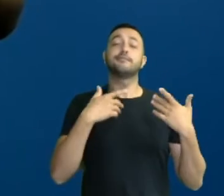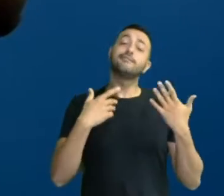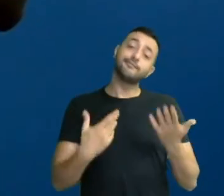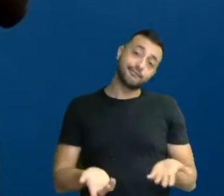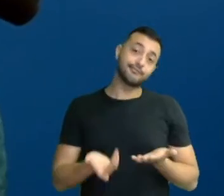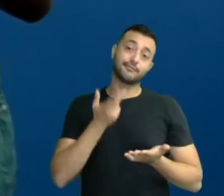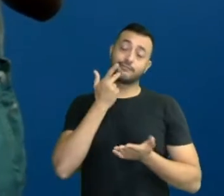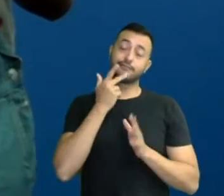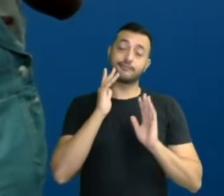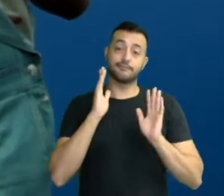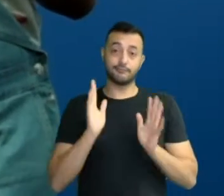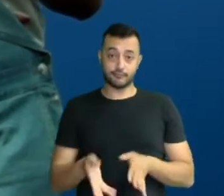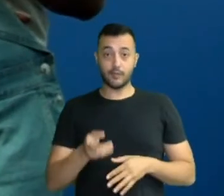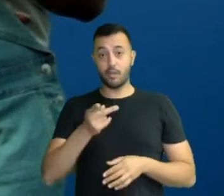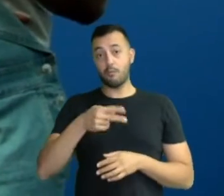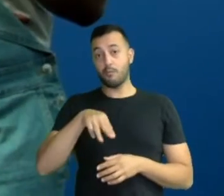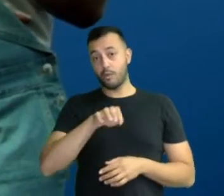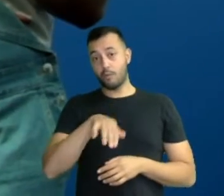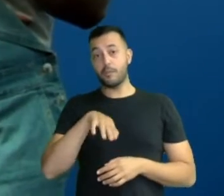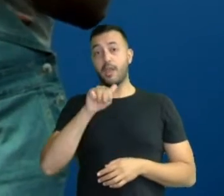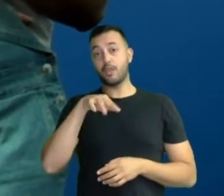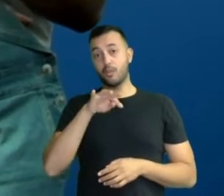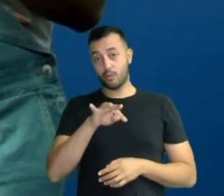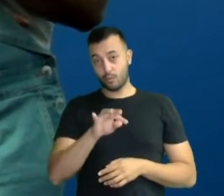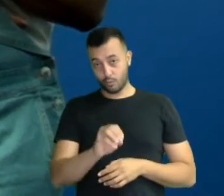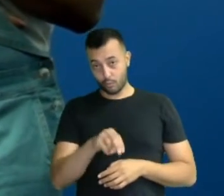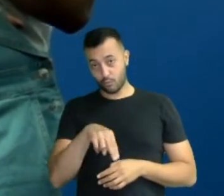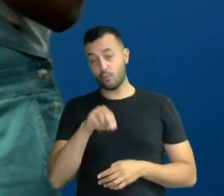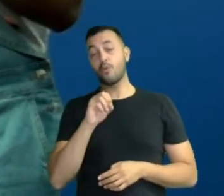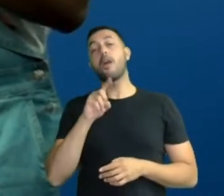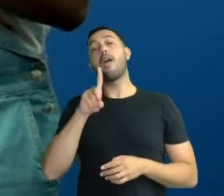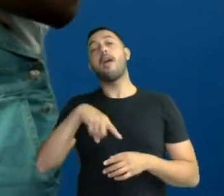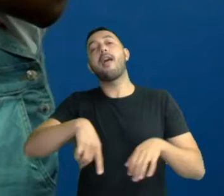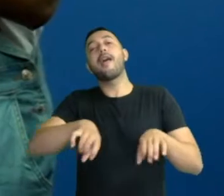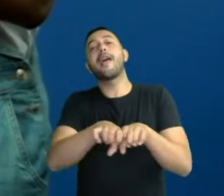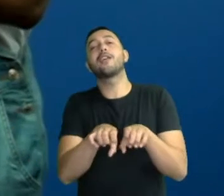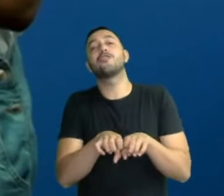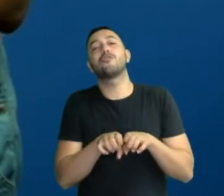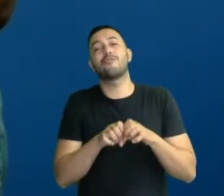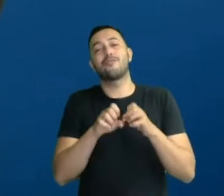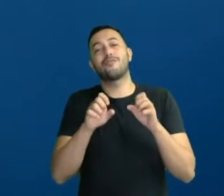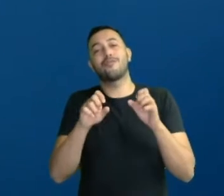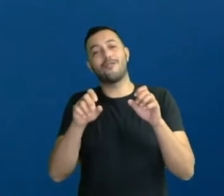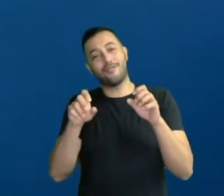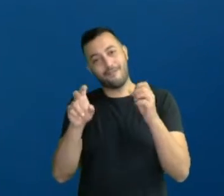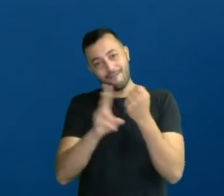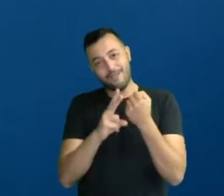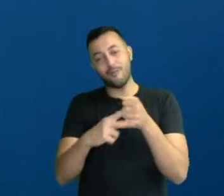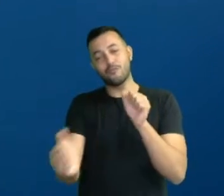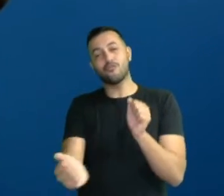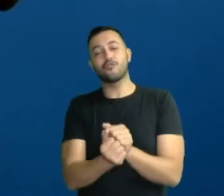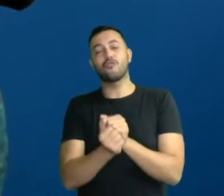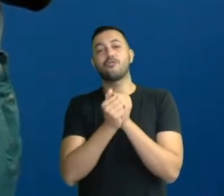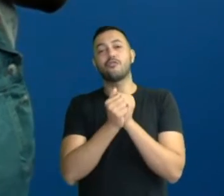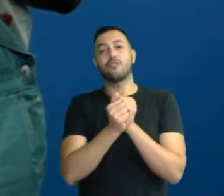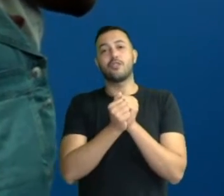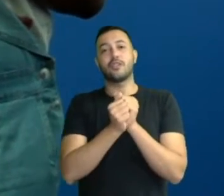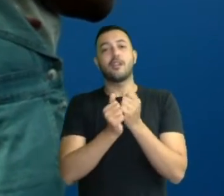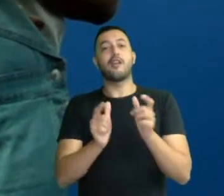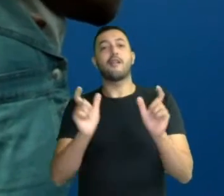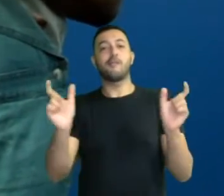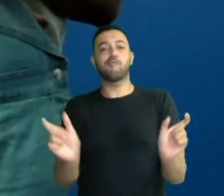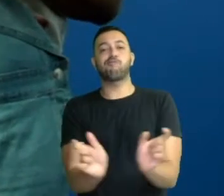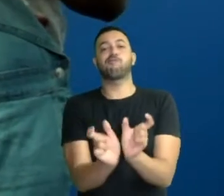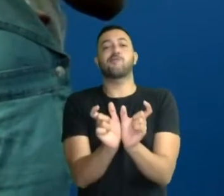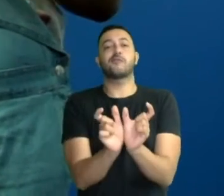falei antes, o pronome átono, ele faz parte da estrutura do verbo. E ele não pode ser